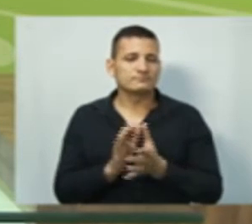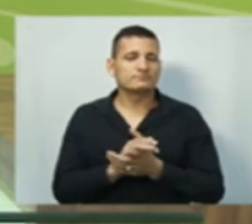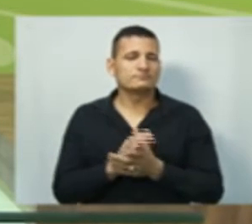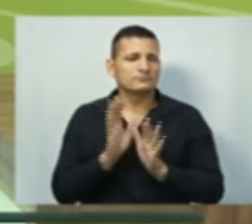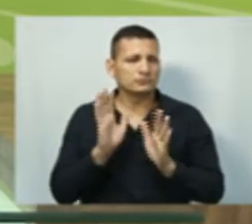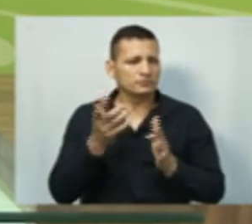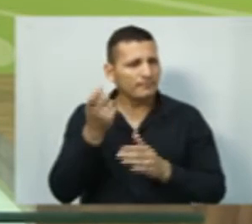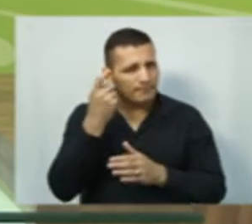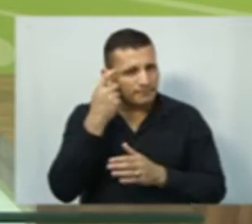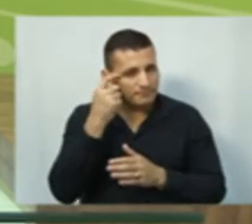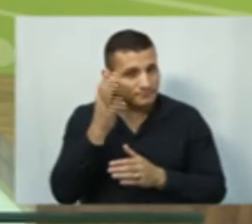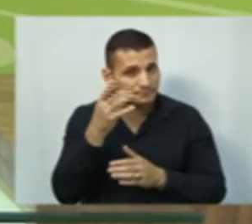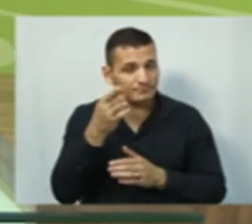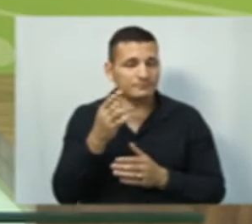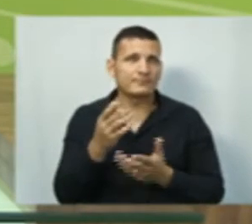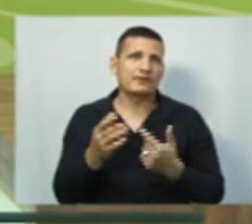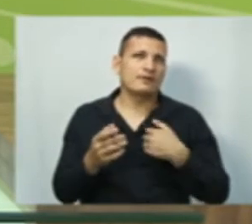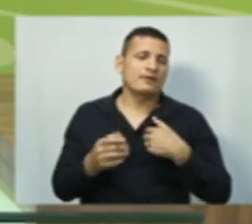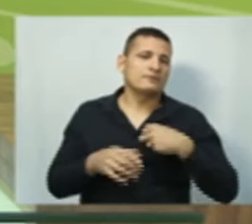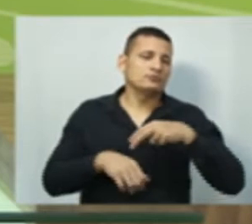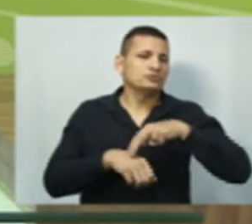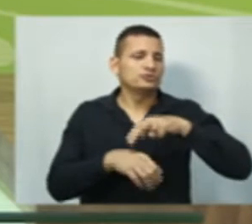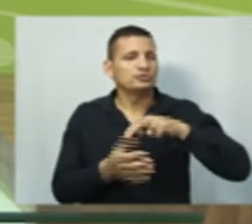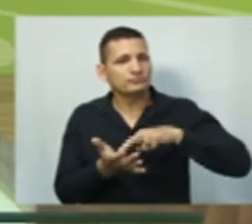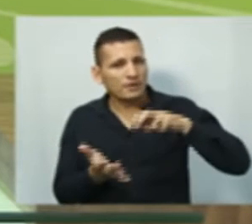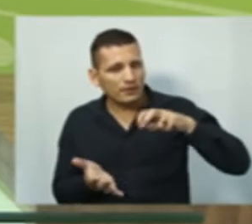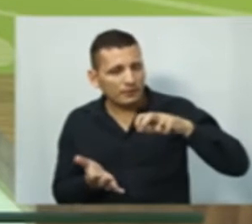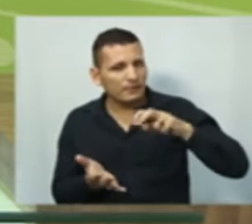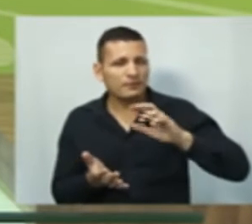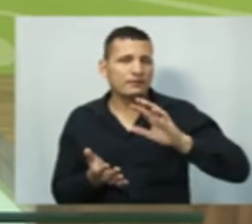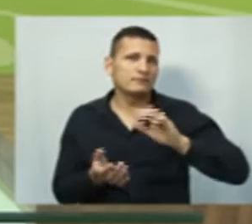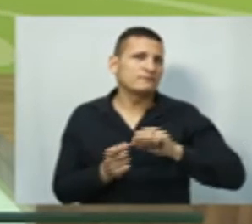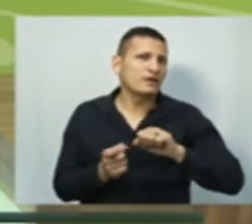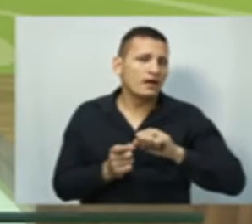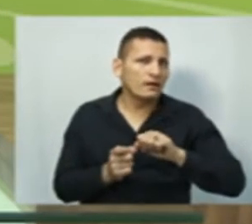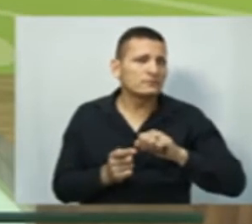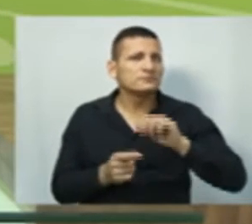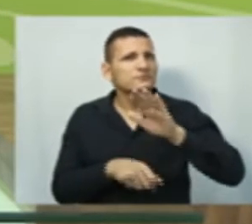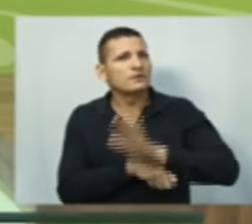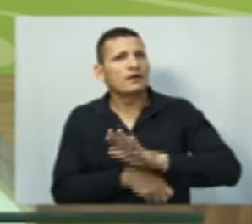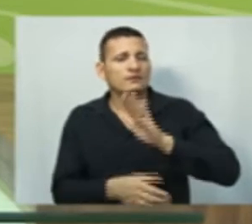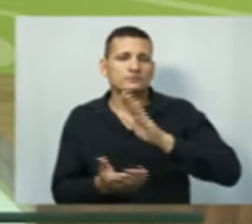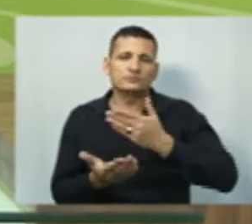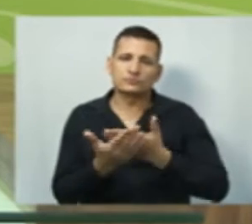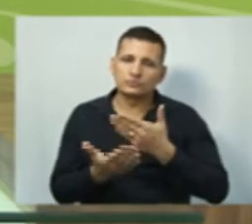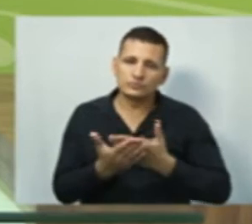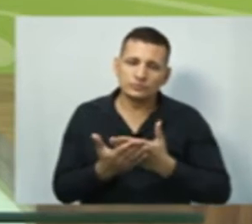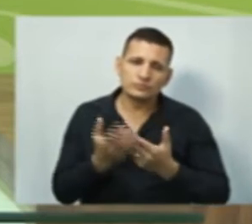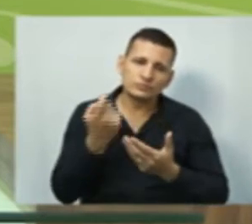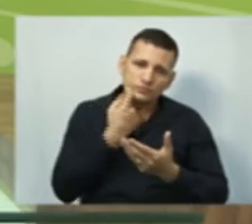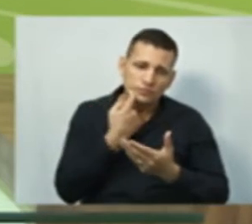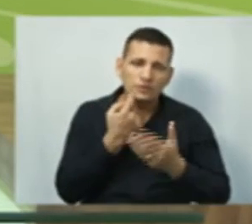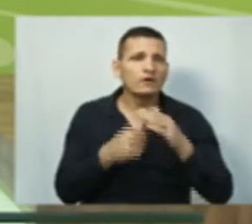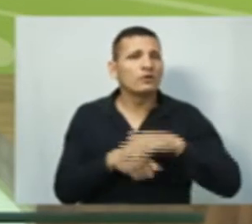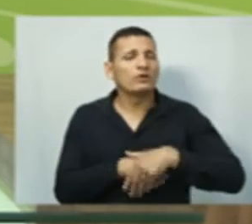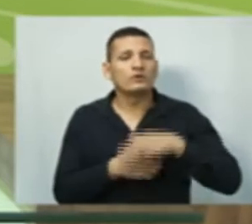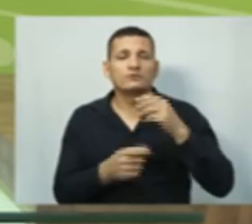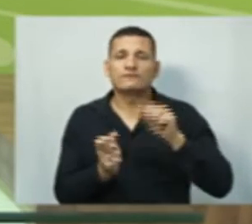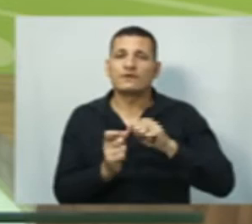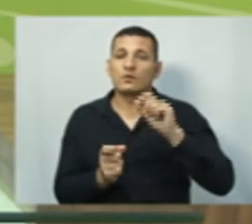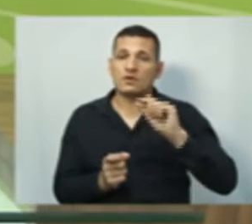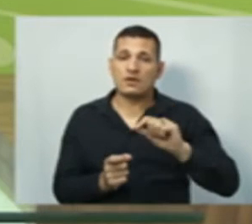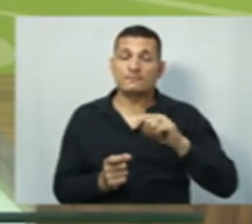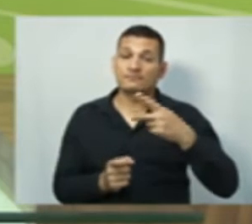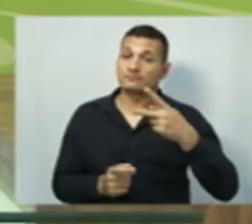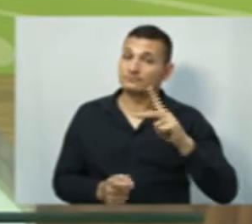pensar aí? Eu de manhã eu faço isso, de tarde eu estudo na sexta-feira, à noite eu faço o quê? O seu tempo ele pode